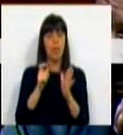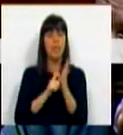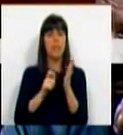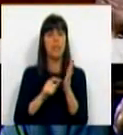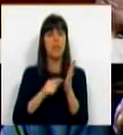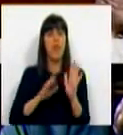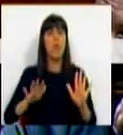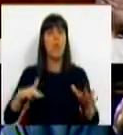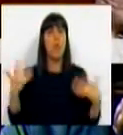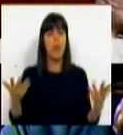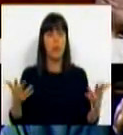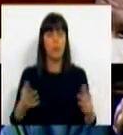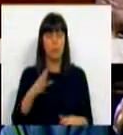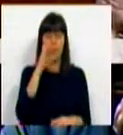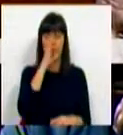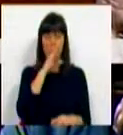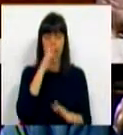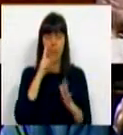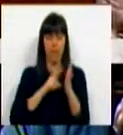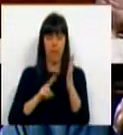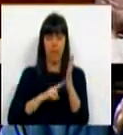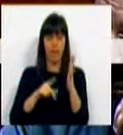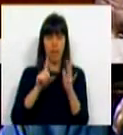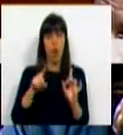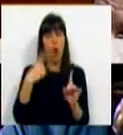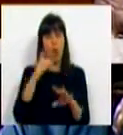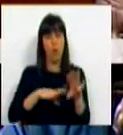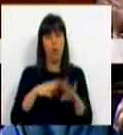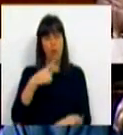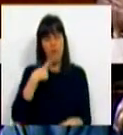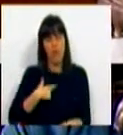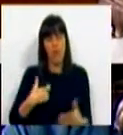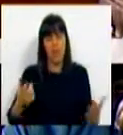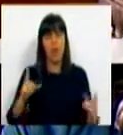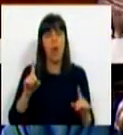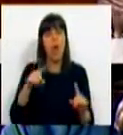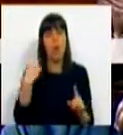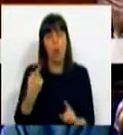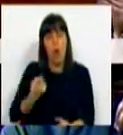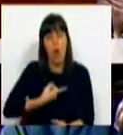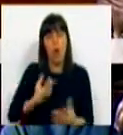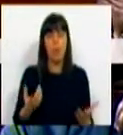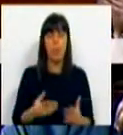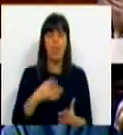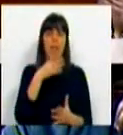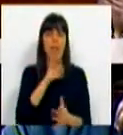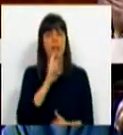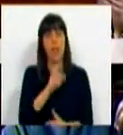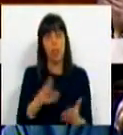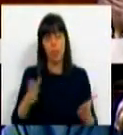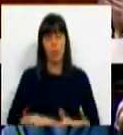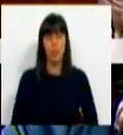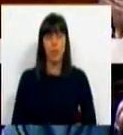escrito quando. Se tivesse lido o comunicado, não teria feito a pergunta e não me teria obrigado a dar esta